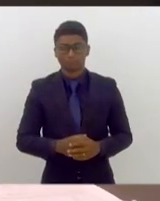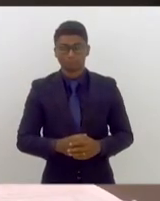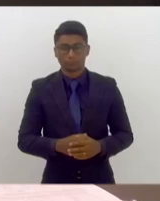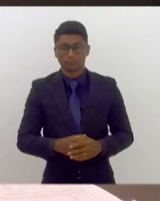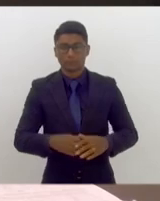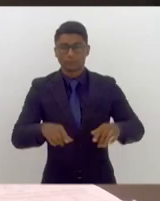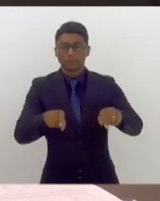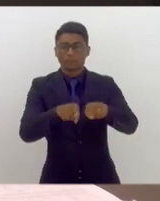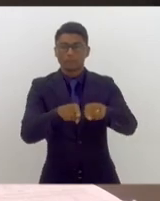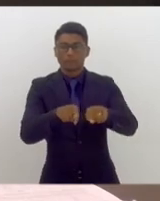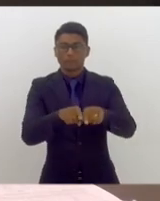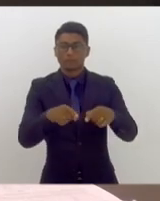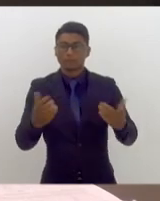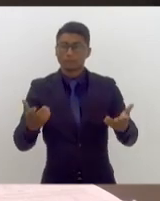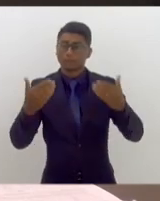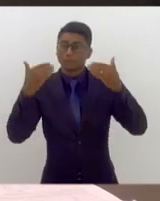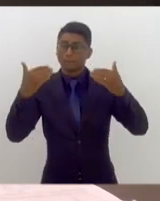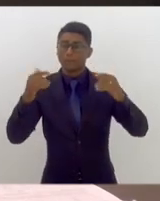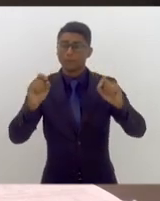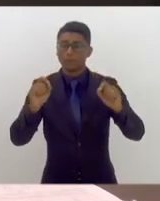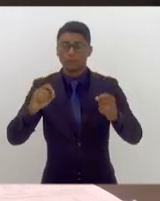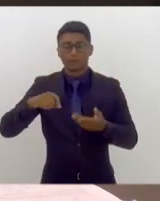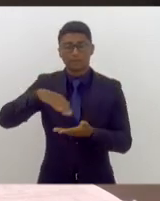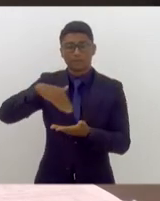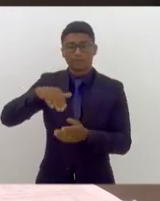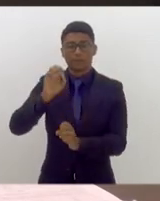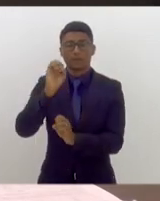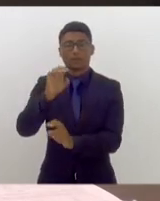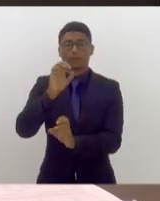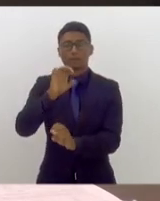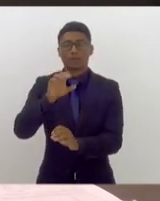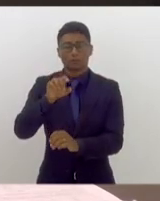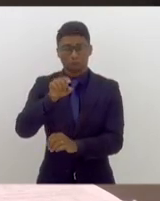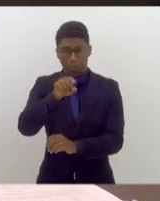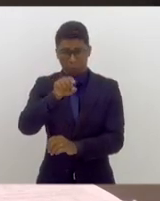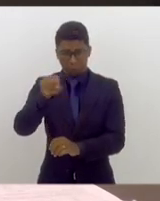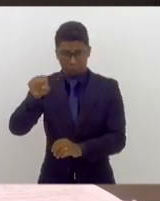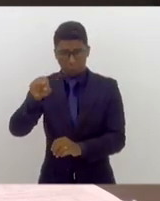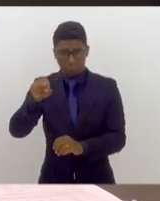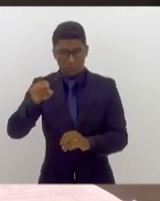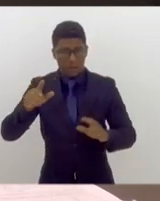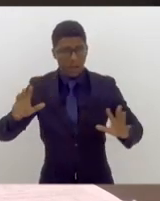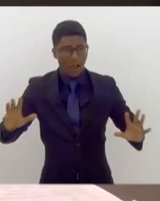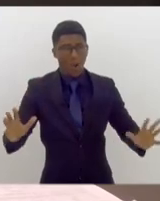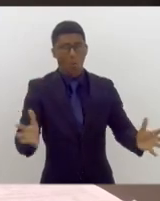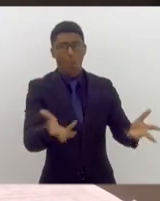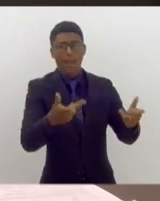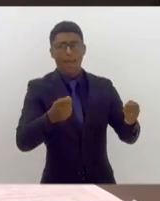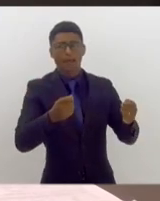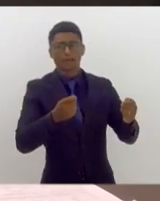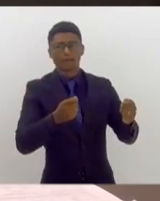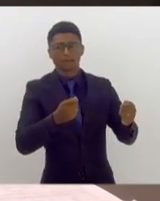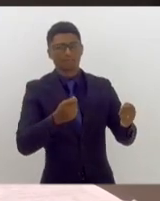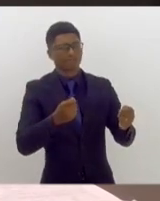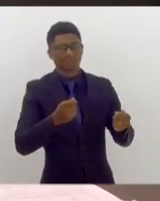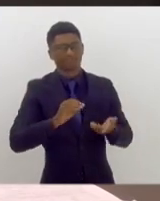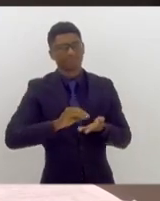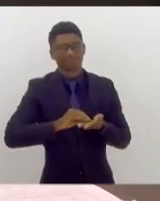completamente a fragilidade da SEDUC em nos proporcionar uma educação de qualidade. Muito obrigado pela atenção dispensada,